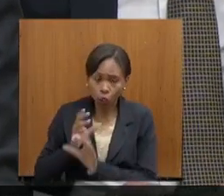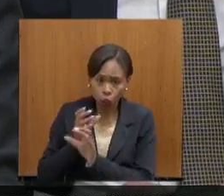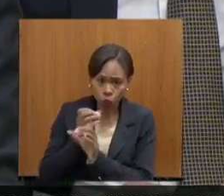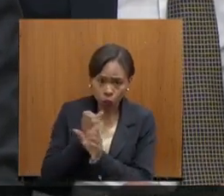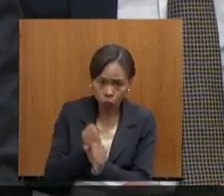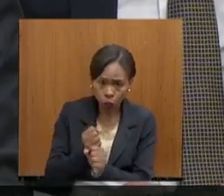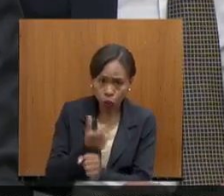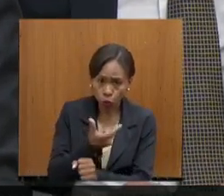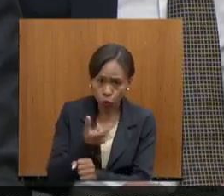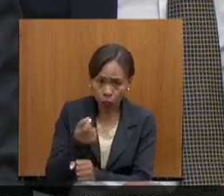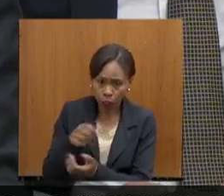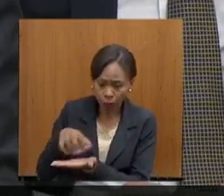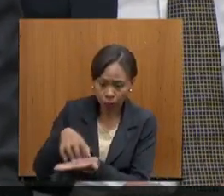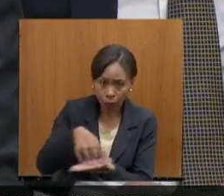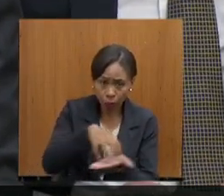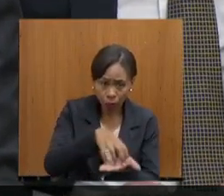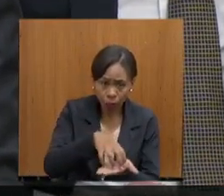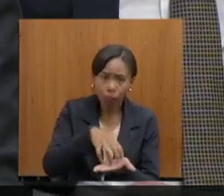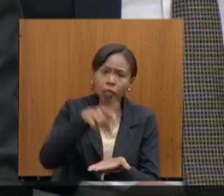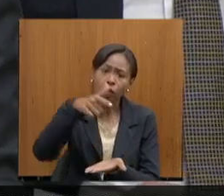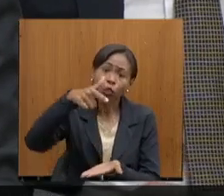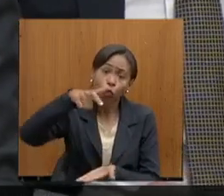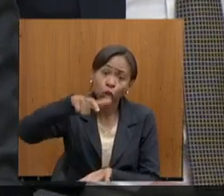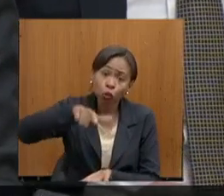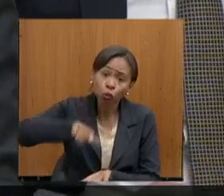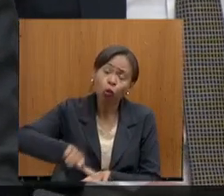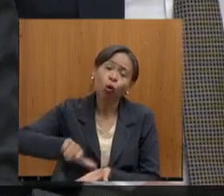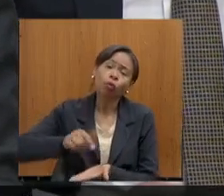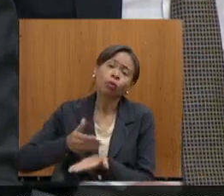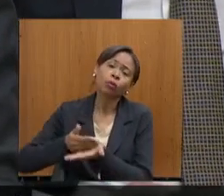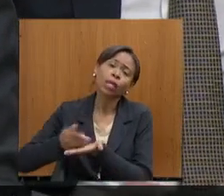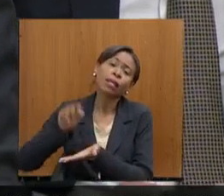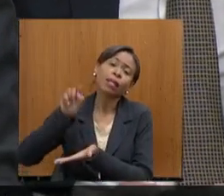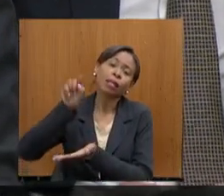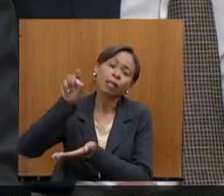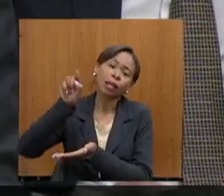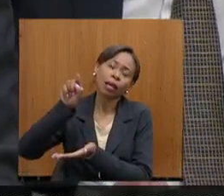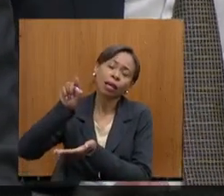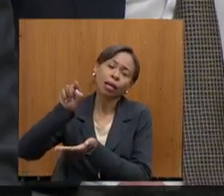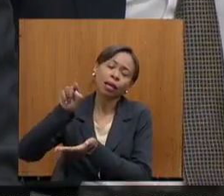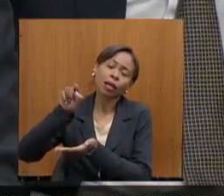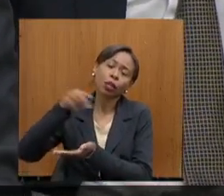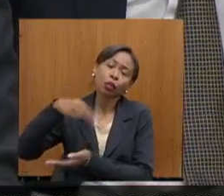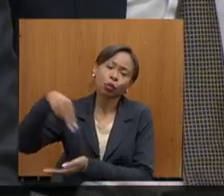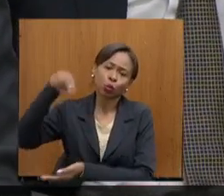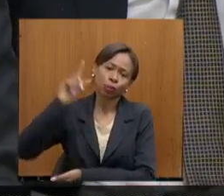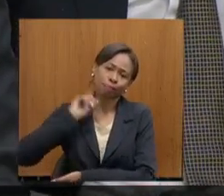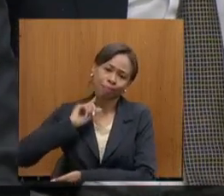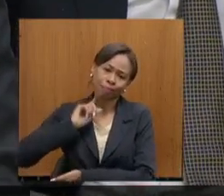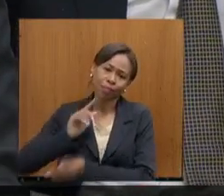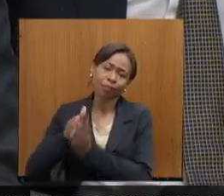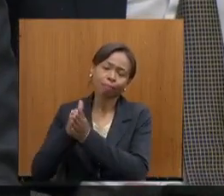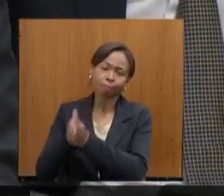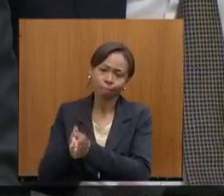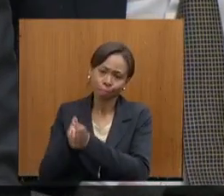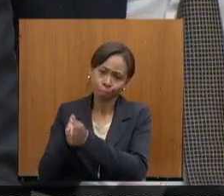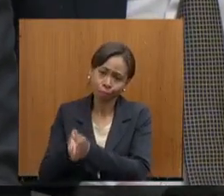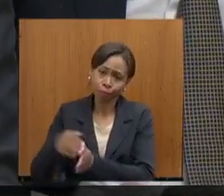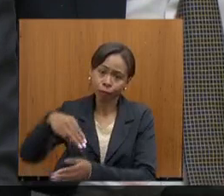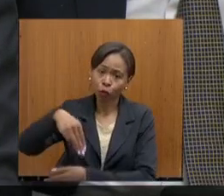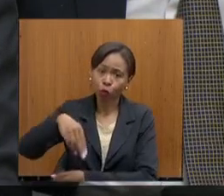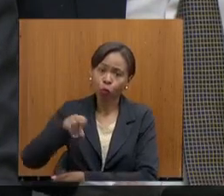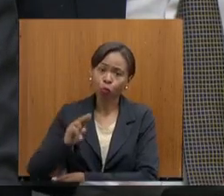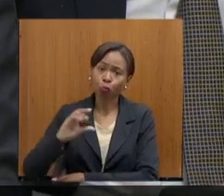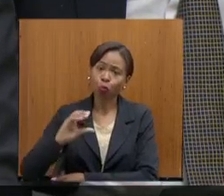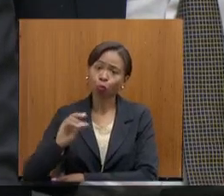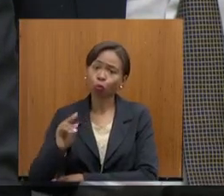que possam realmente começar novamente pelo Norte Minas pelo Jequitinhonha pelo Mucuri